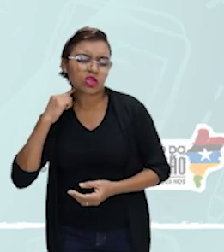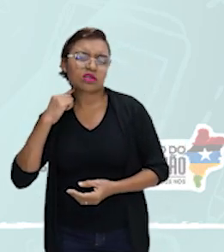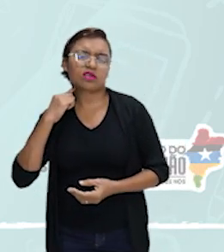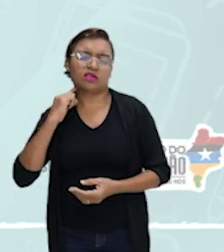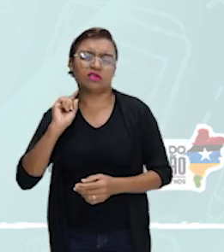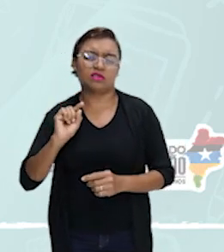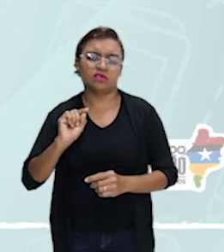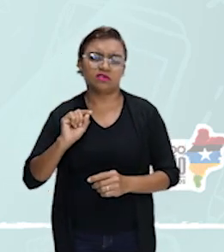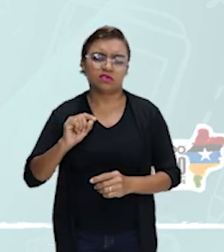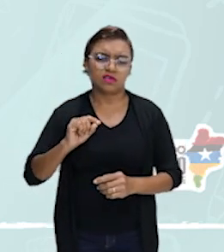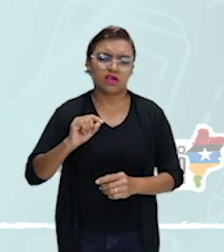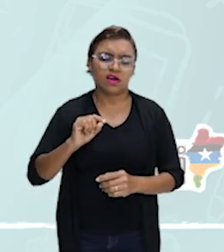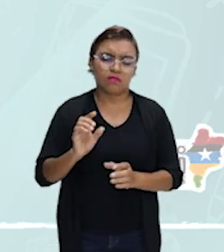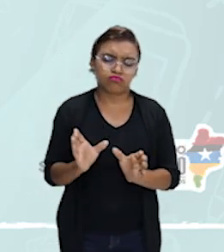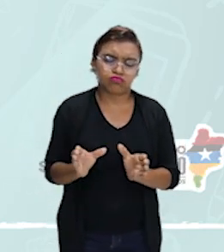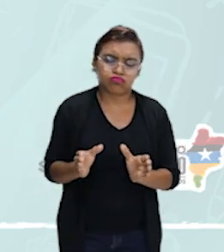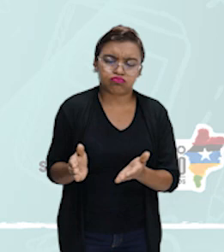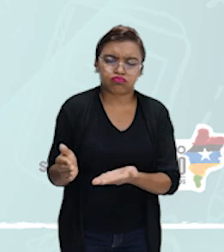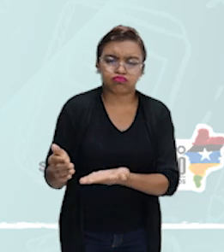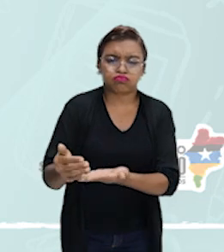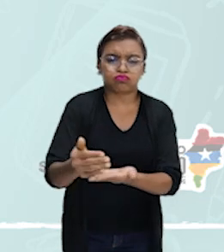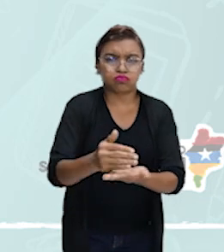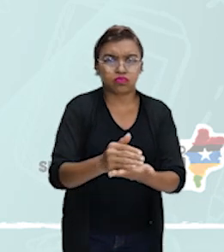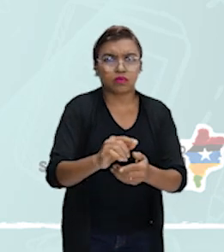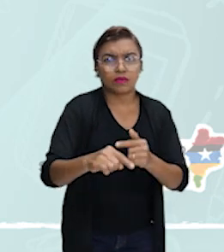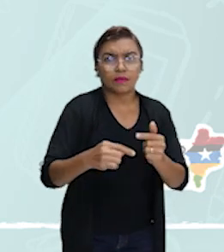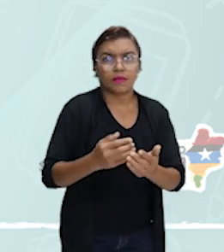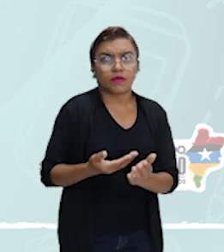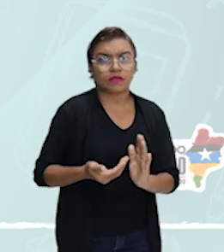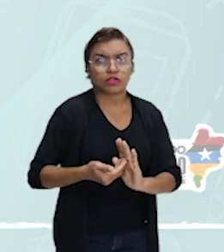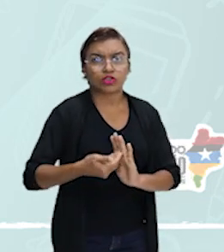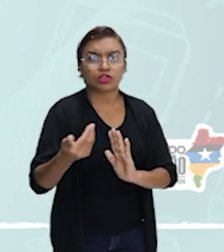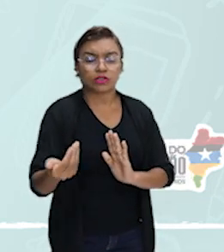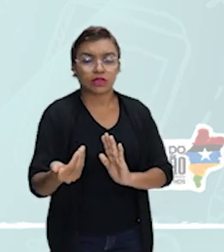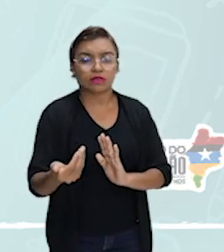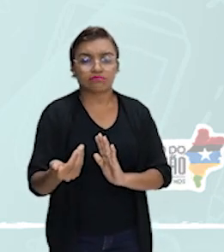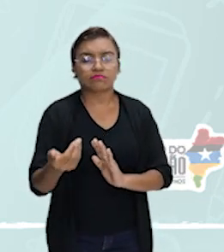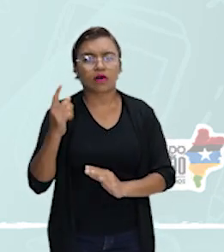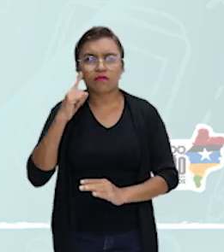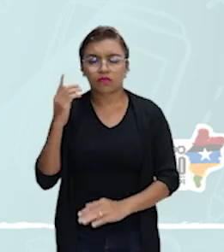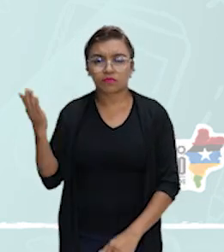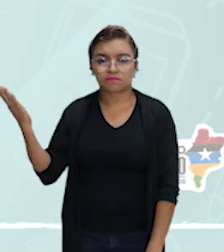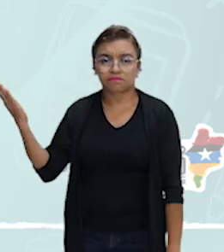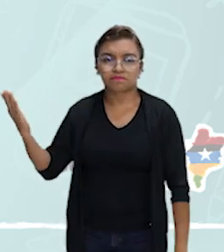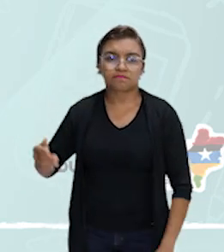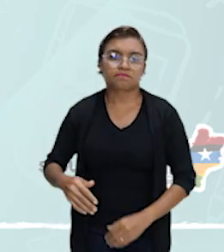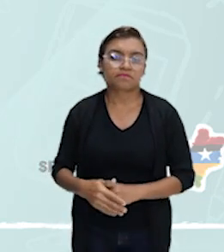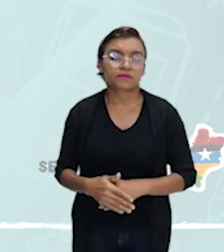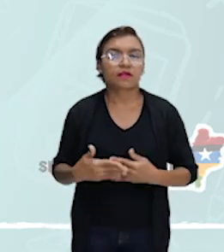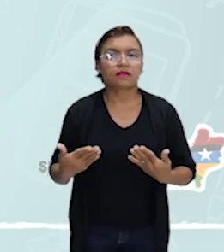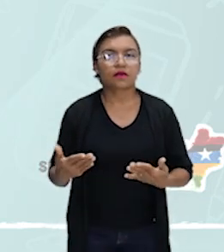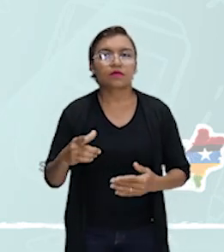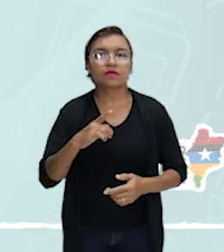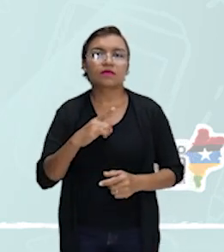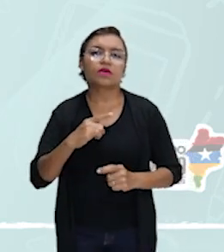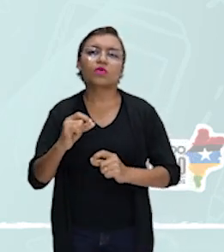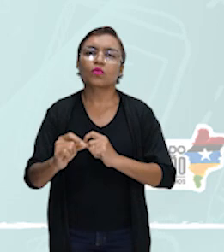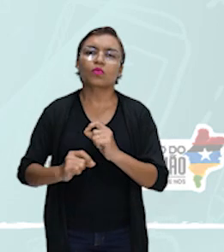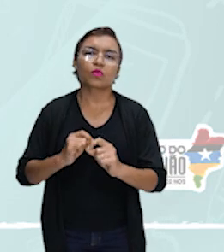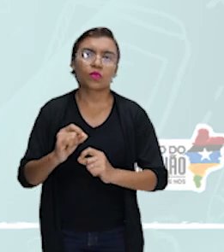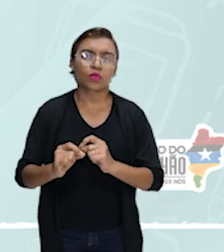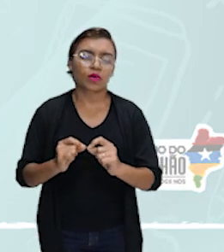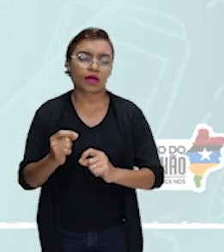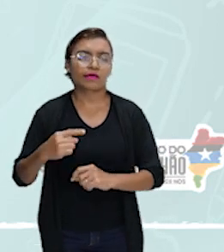ser acumulados e vão ser extraídos conforme aqui a figura. Por fim, turma,